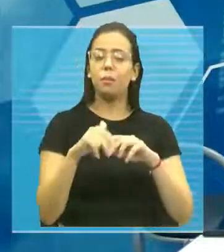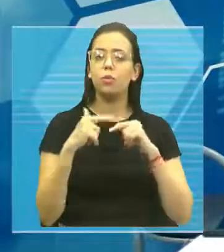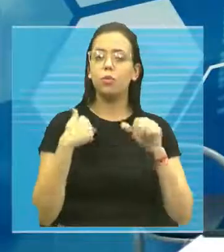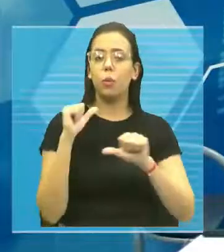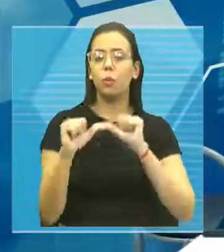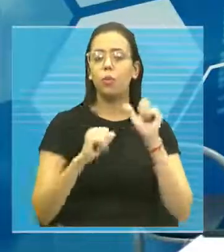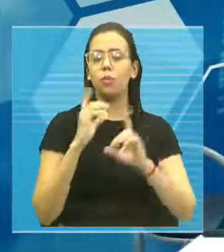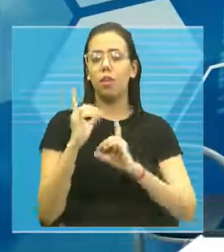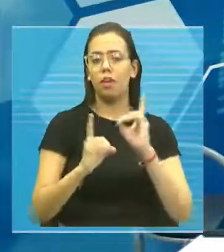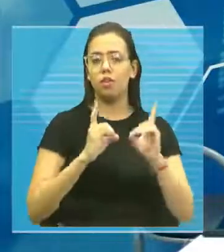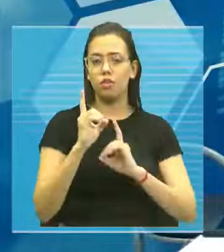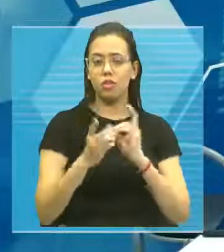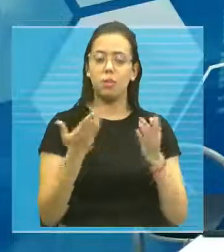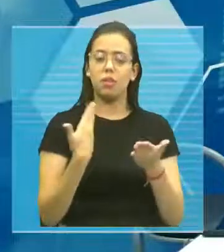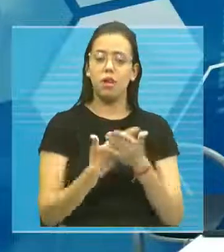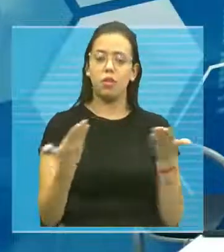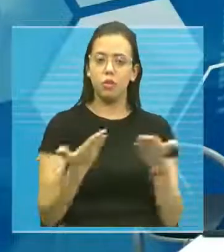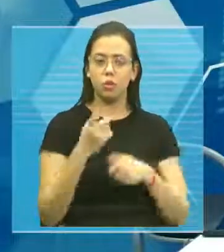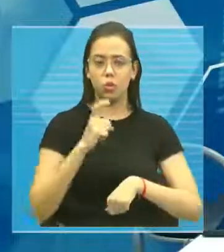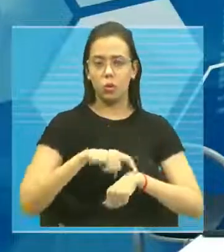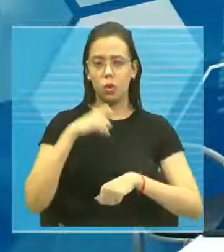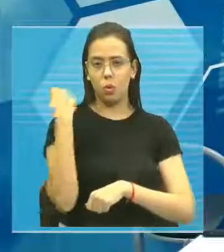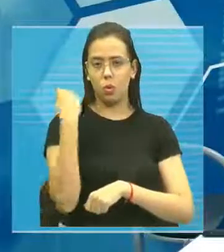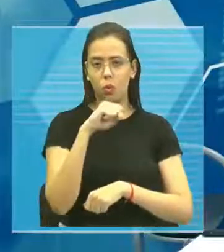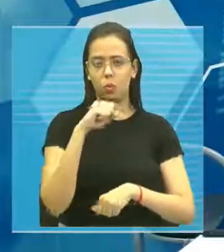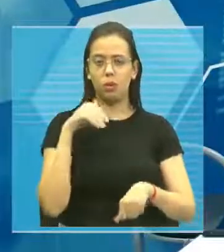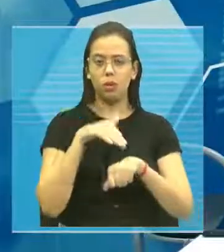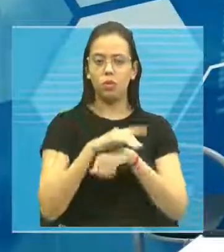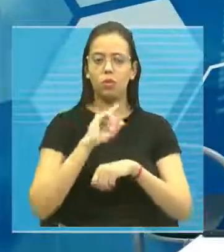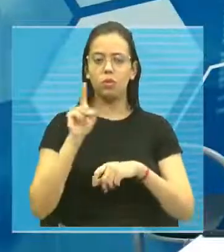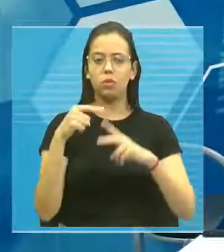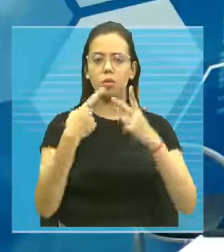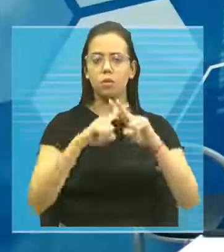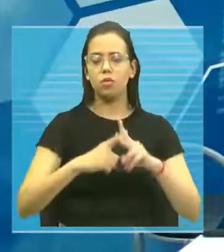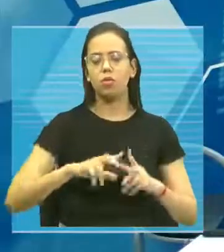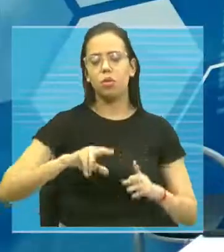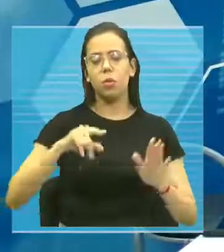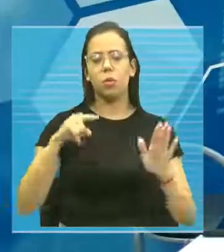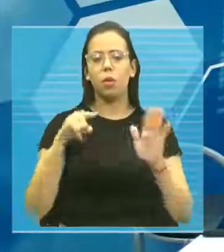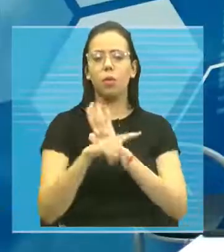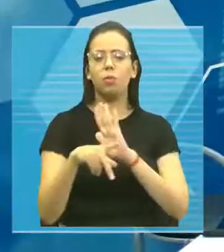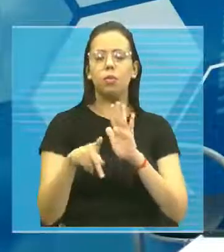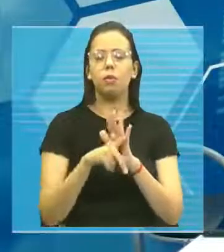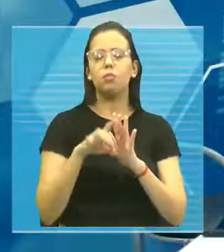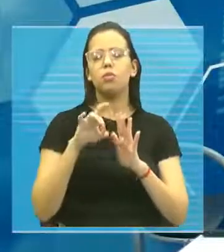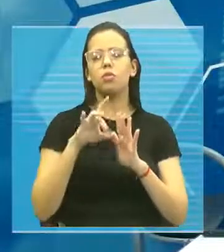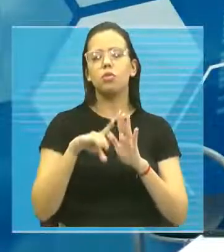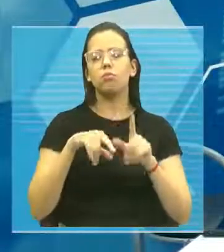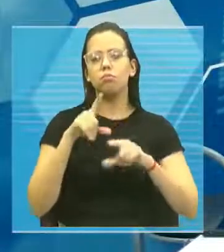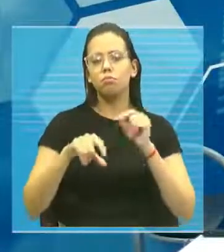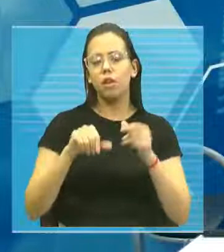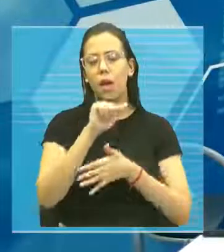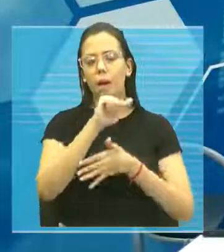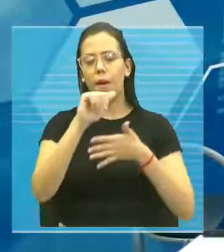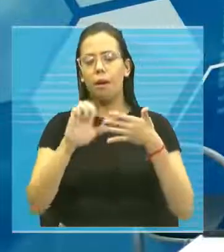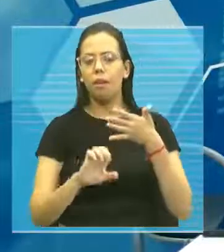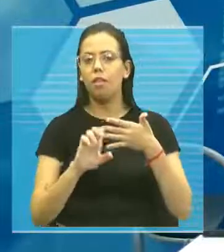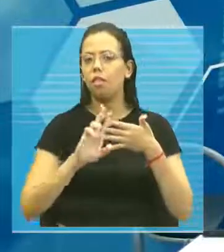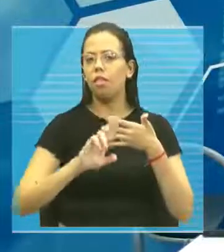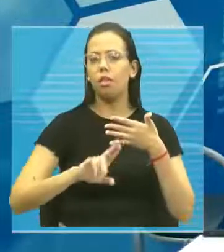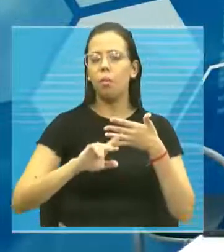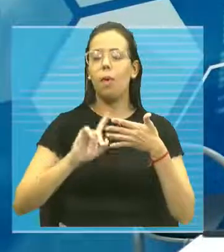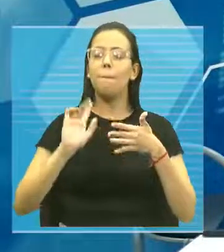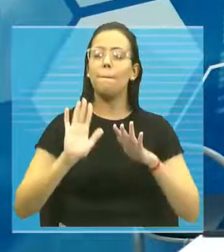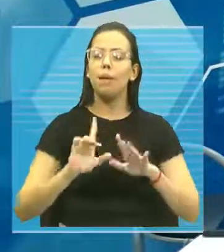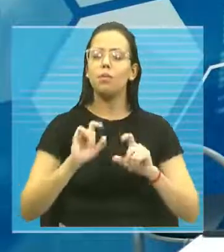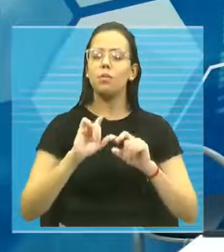dinâmica na minha aula de hoje às 20 horas nós vamos corrigir não questões objetivas de marcar mas vamos